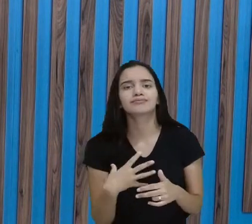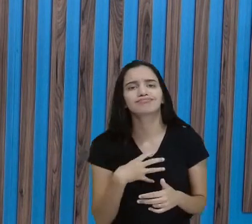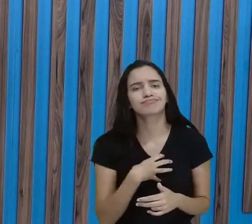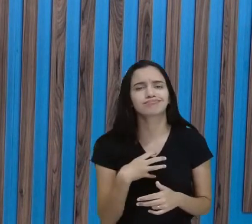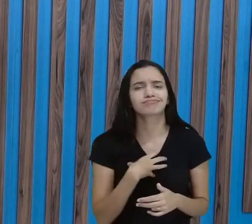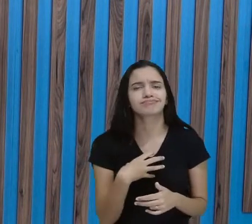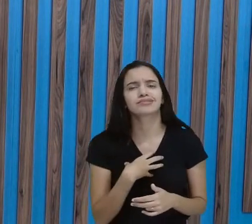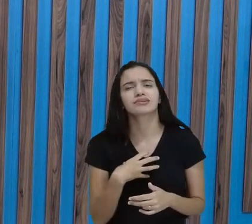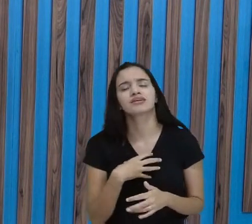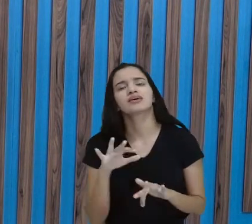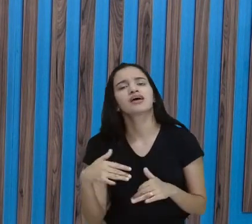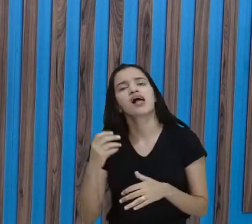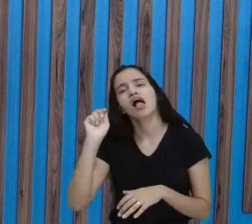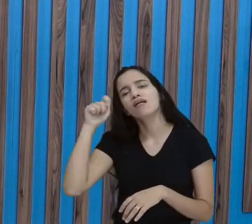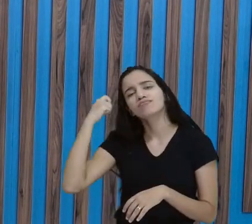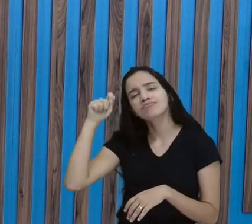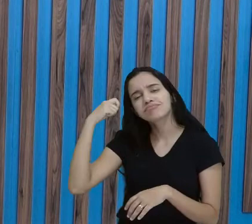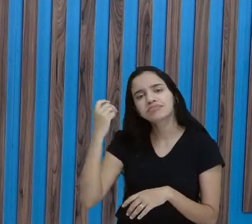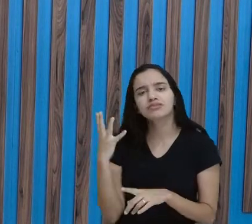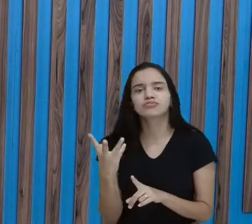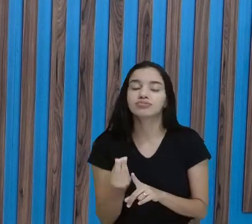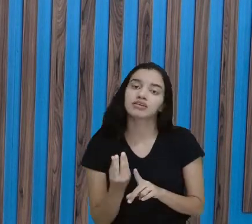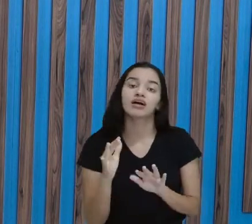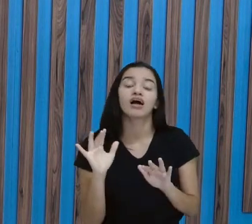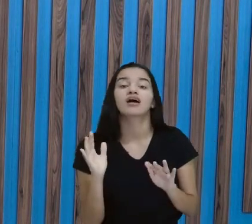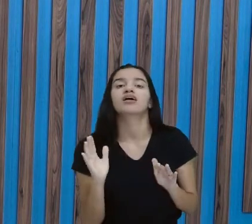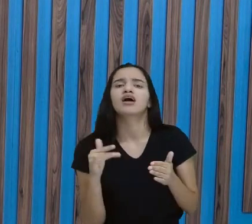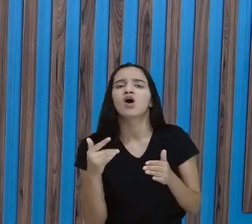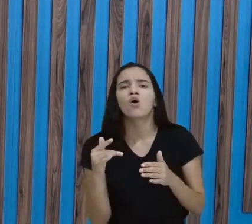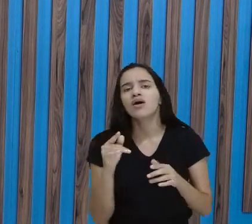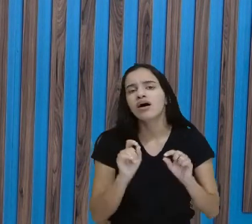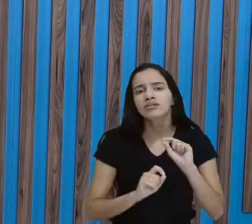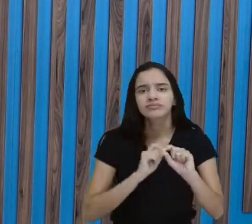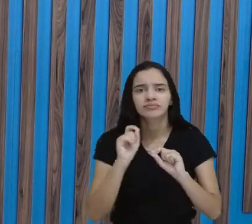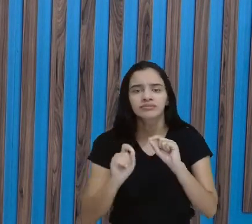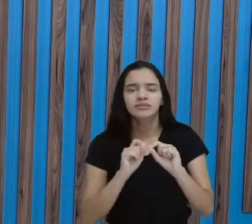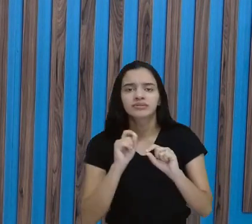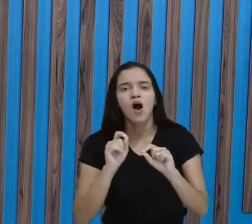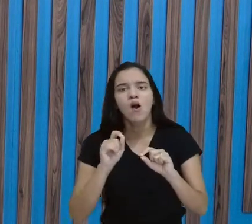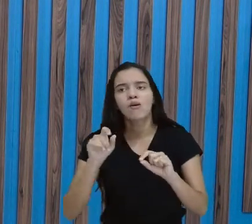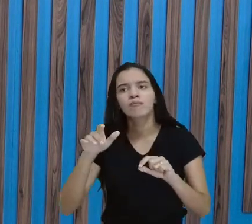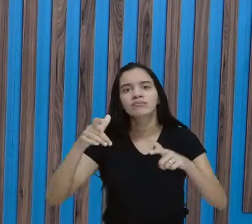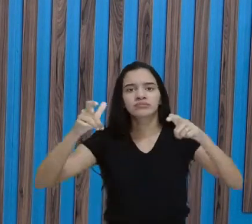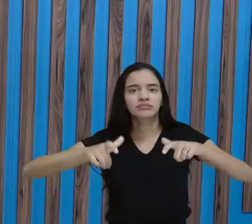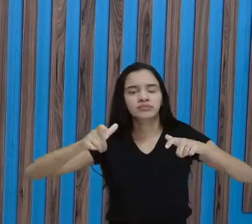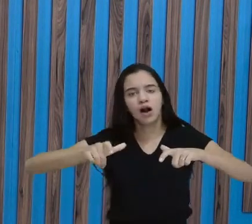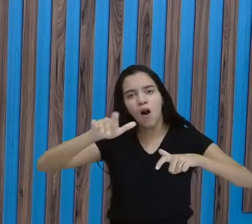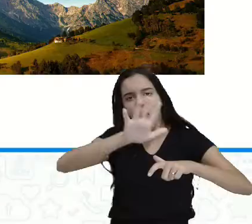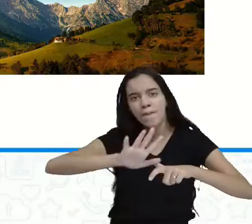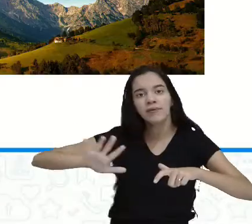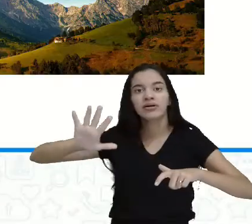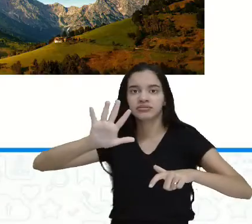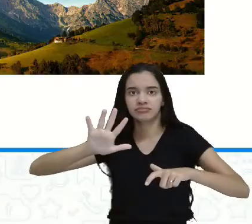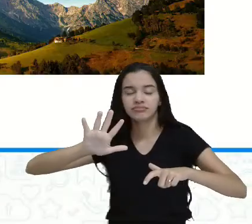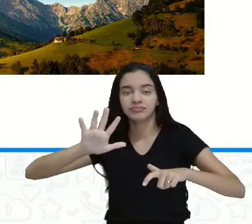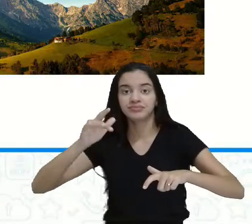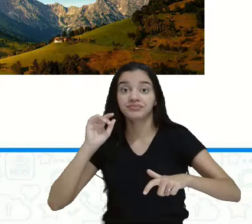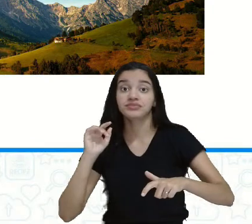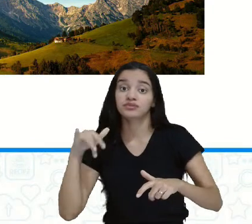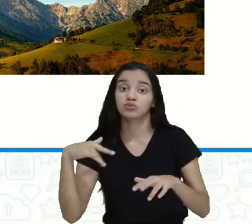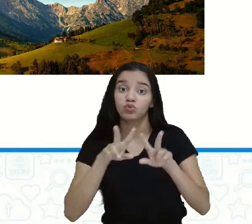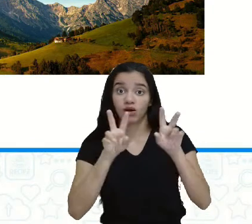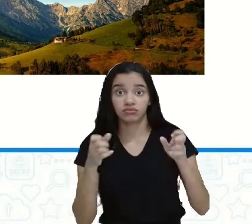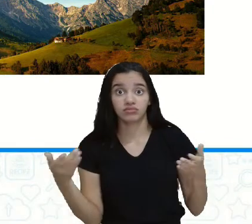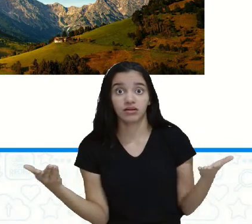sensibilidade, né, do artista para ver as coisas. Então, gente, o que vem a ser uma paisagem de fato? É esse assunto aí que a gente está entrando